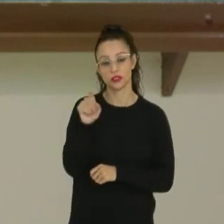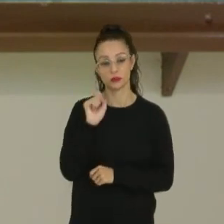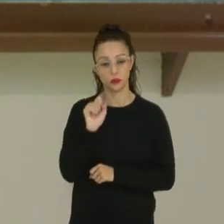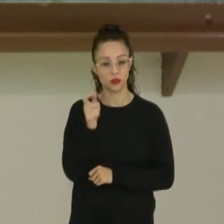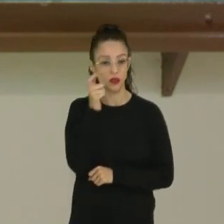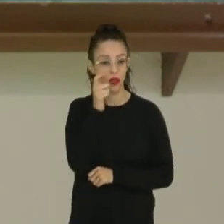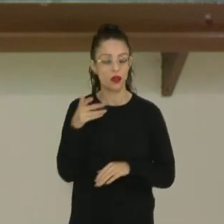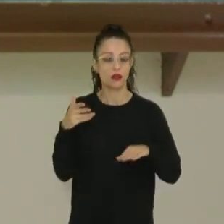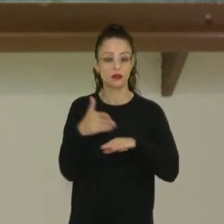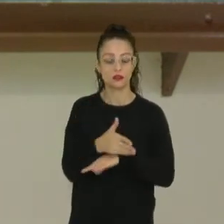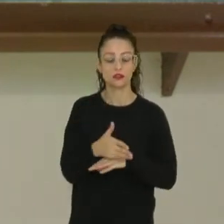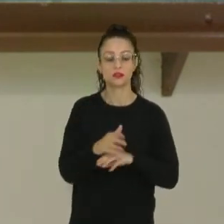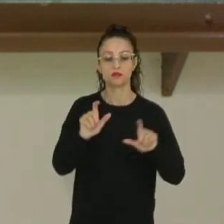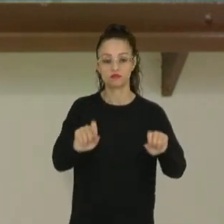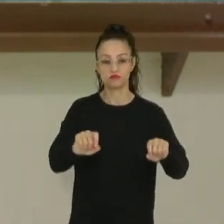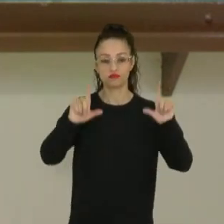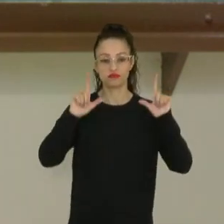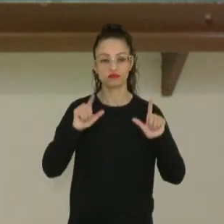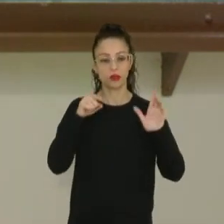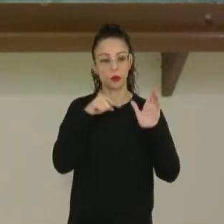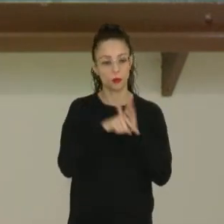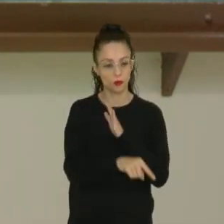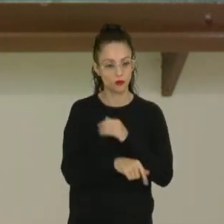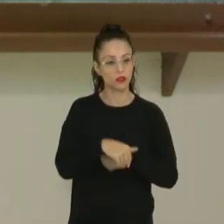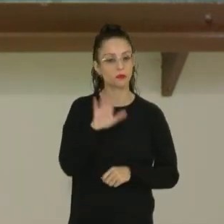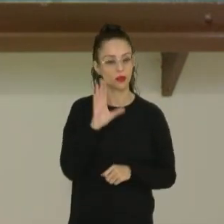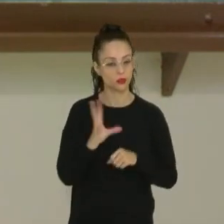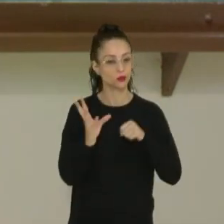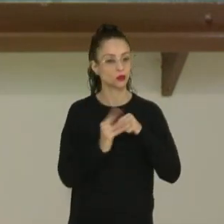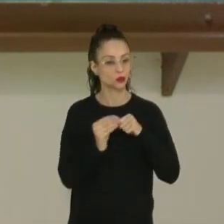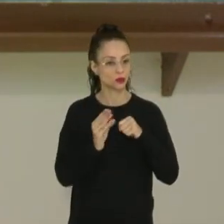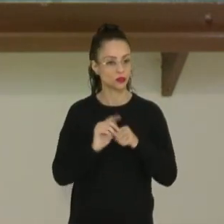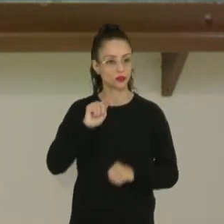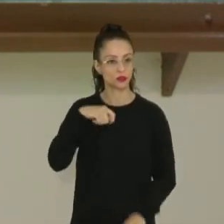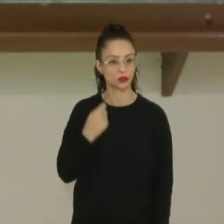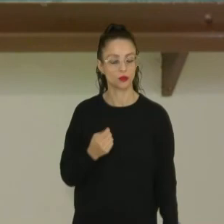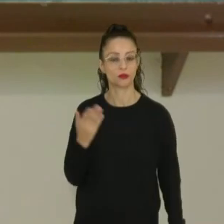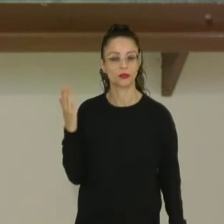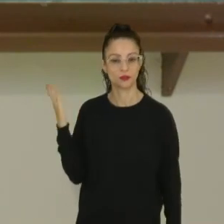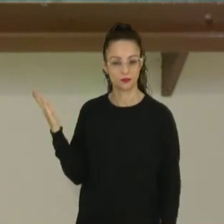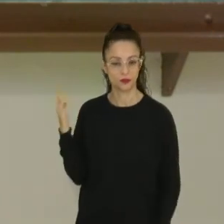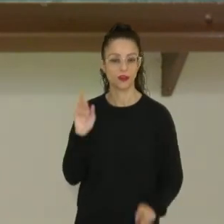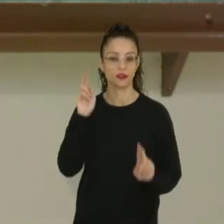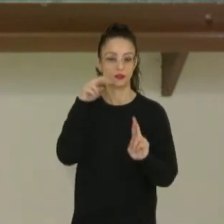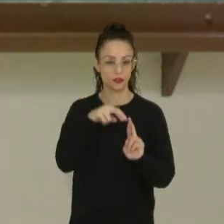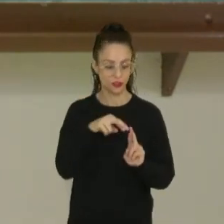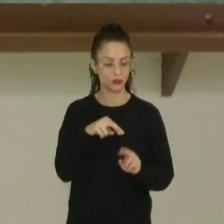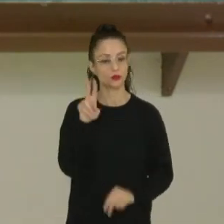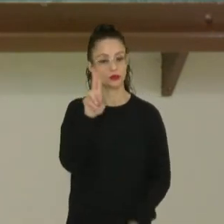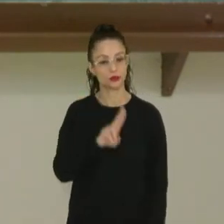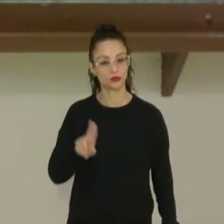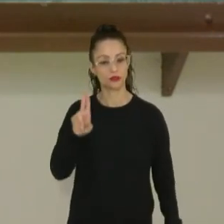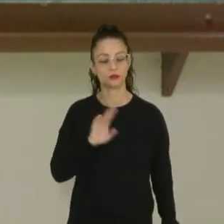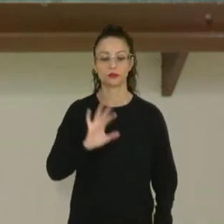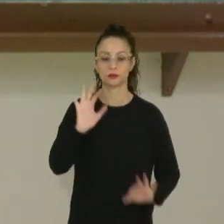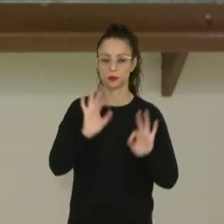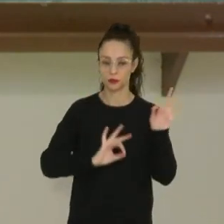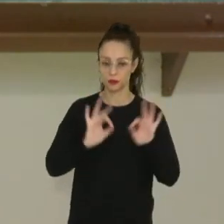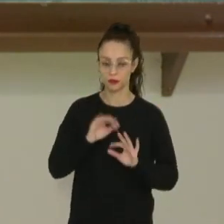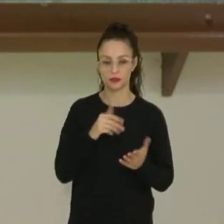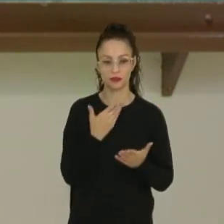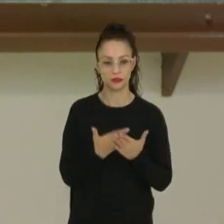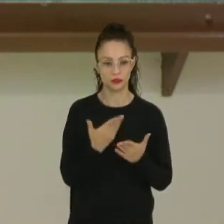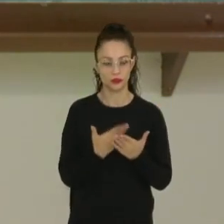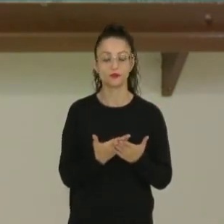pode estar pesquisando para se aprofundar um pouquinho mais sobre o tema. Essas foram as referências utilizadas para a